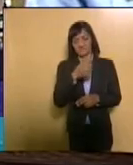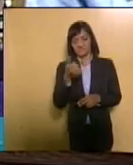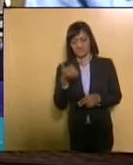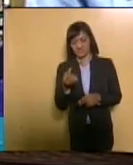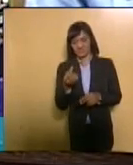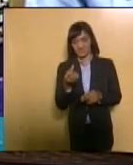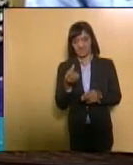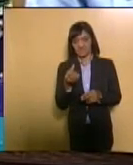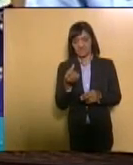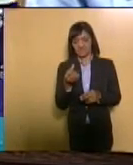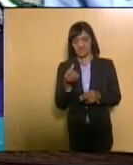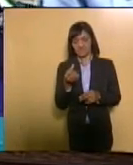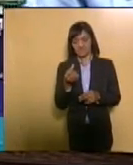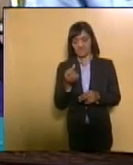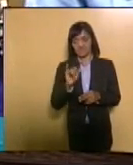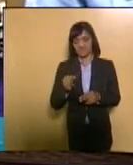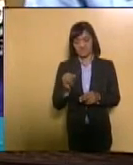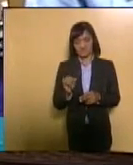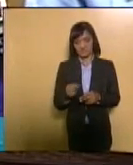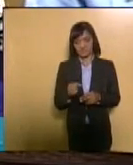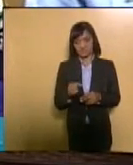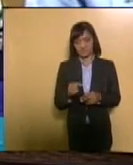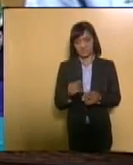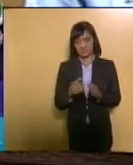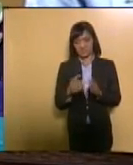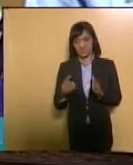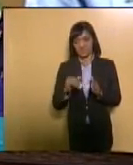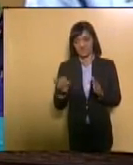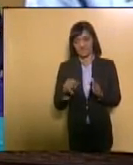junho ou de janeiro a